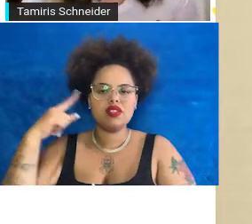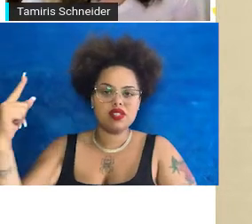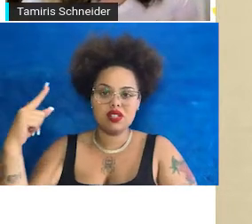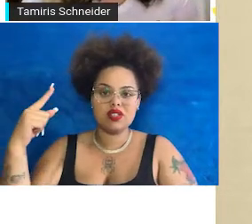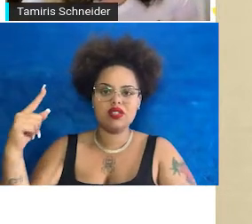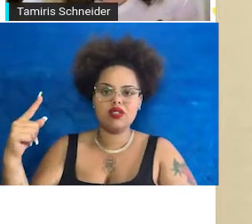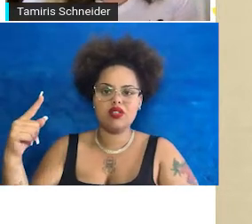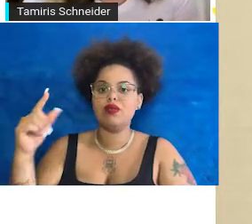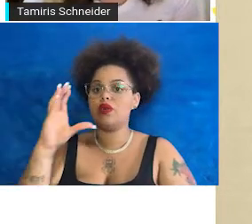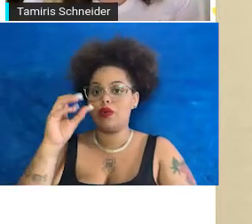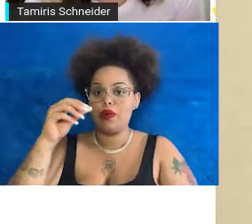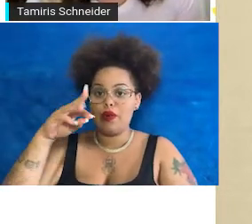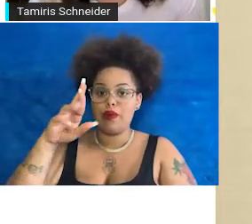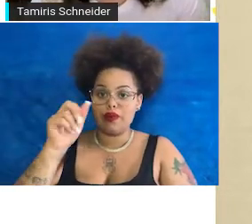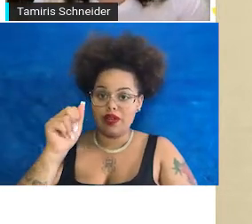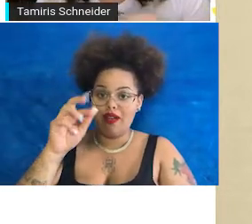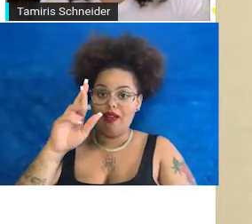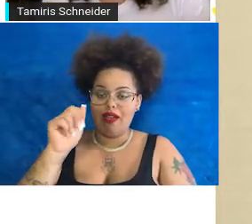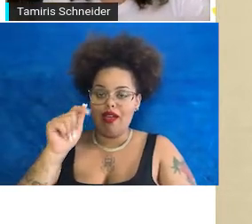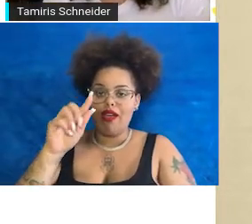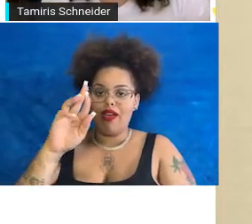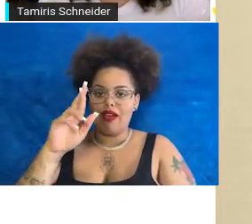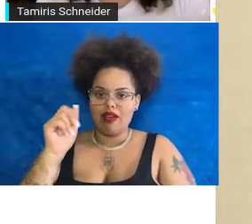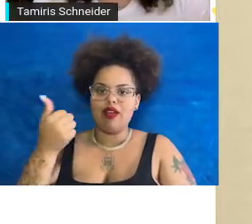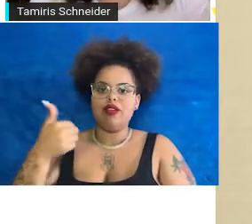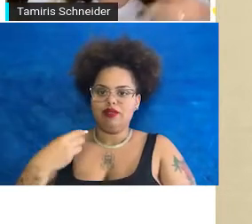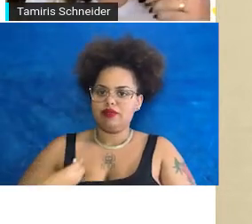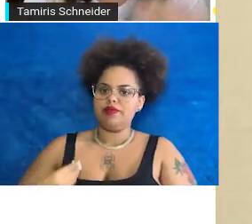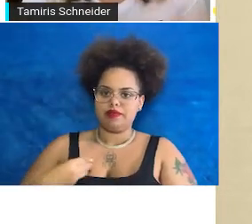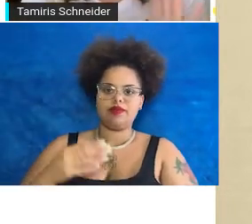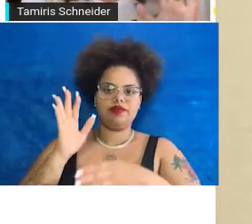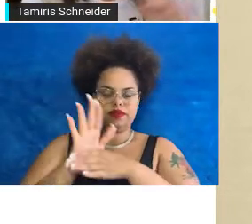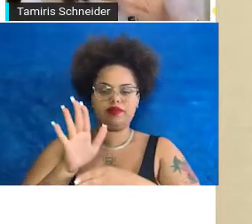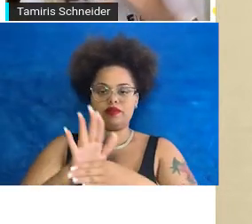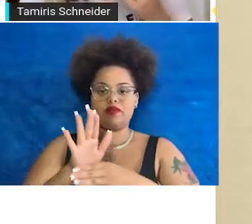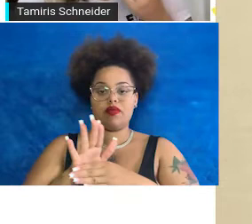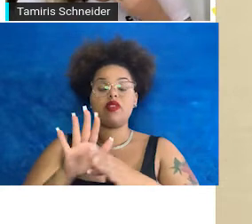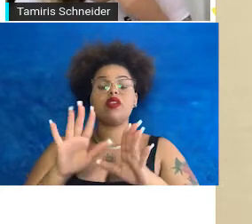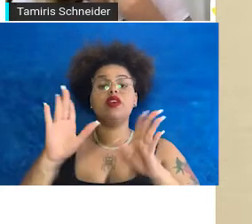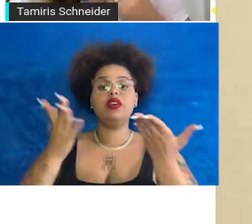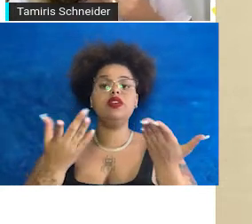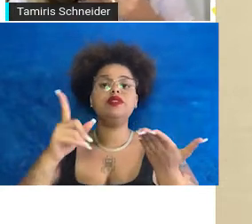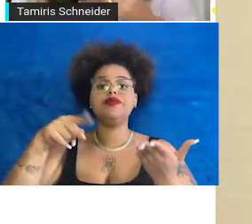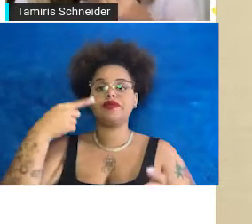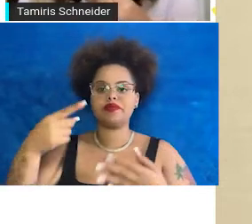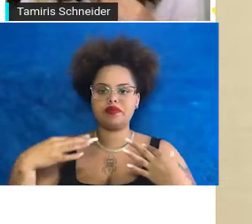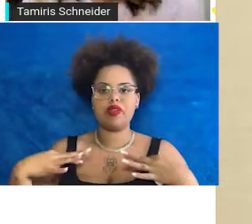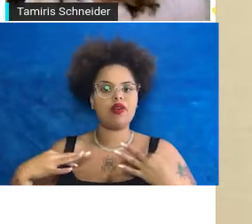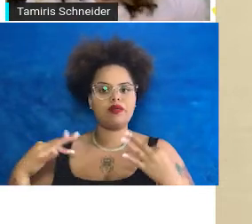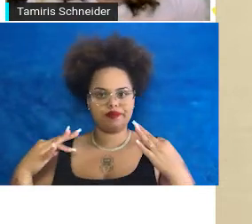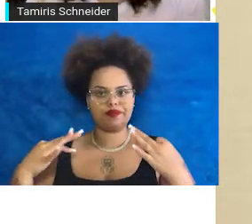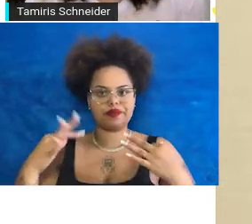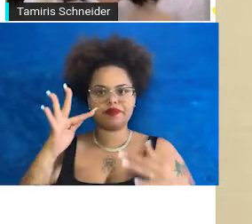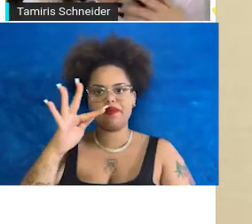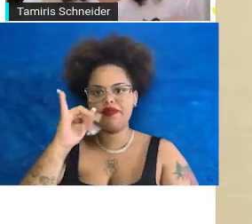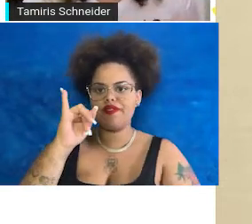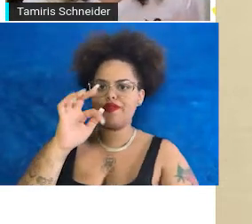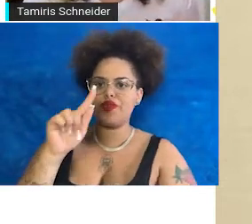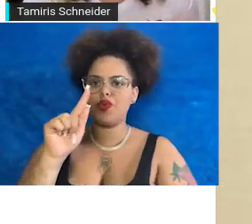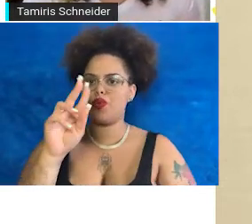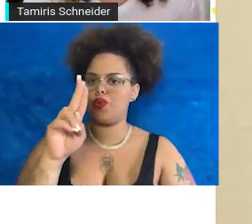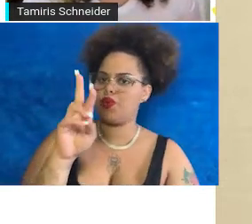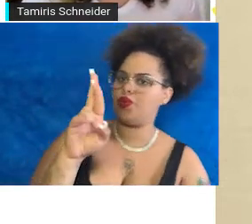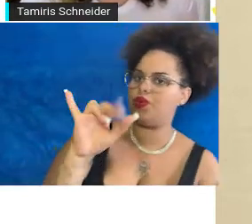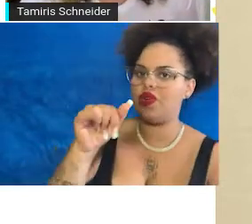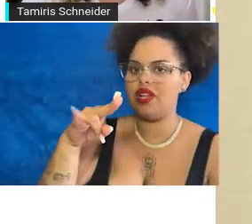contra-regra tá ali para auxiliar. Depois disso, vem figurinista. É uma pessoa importantíssima